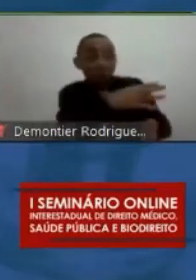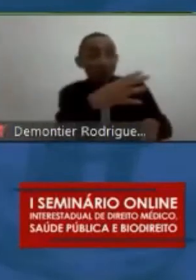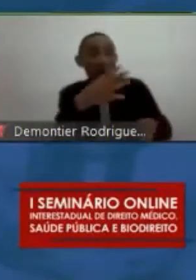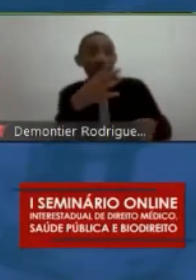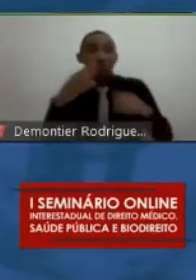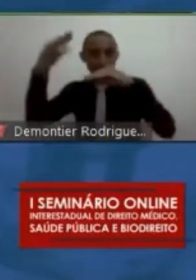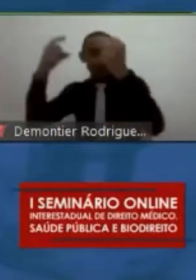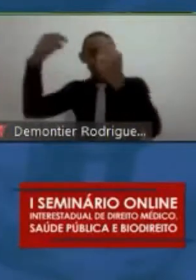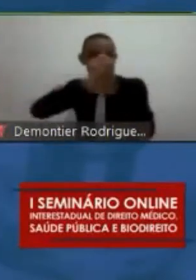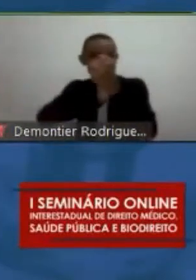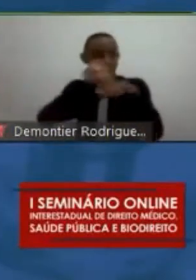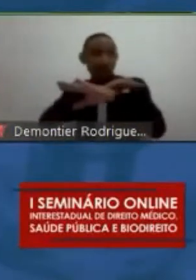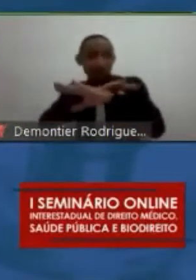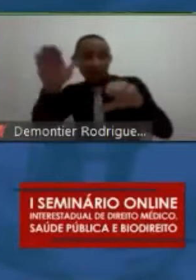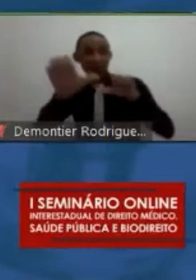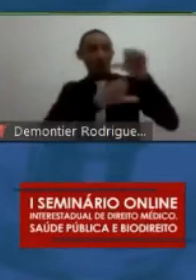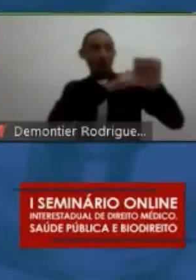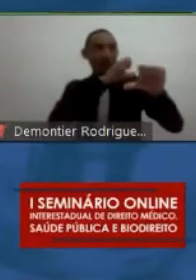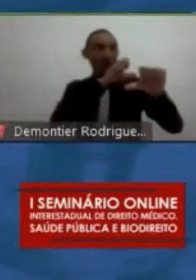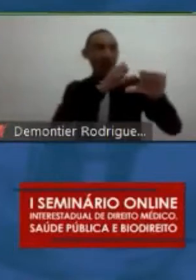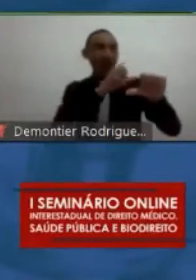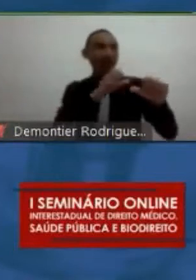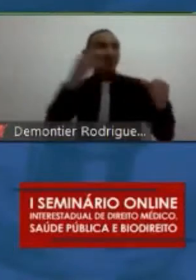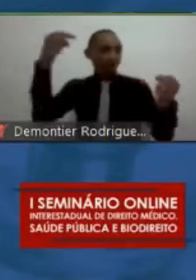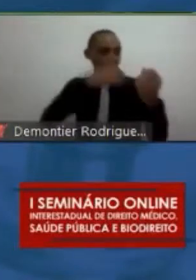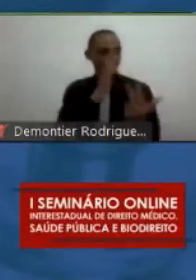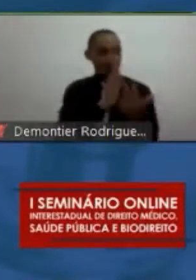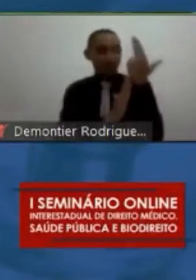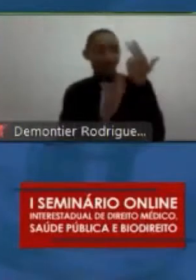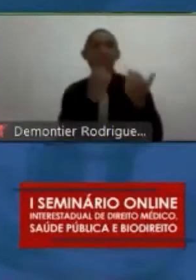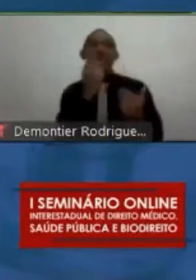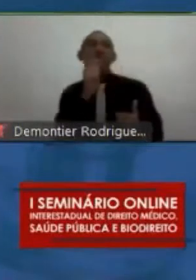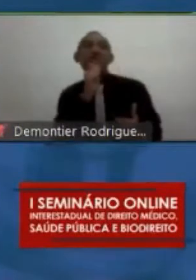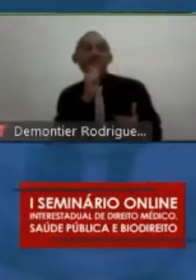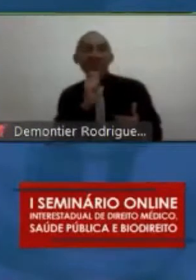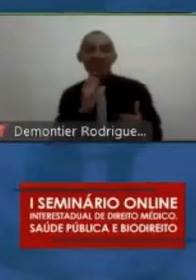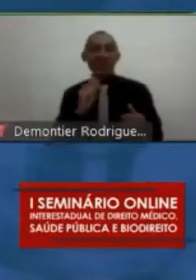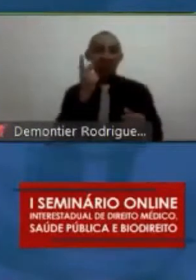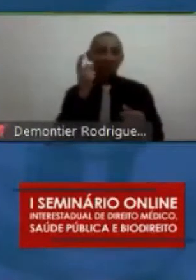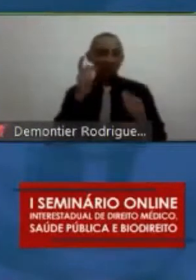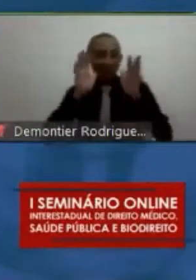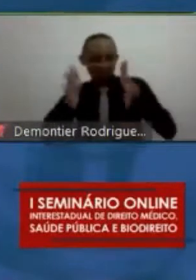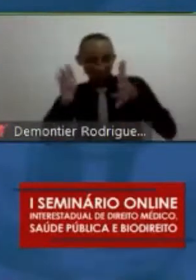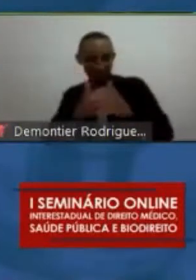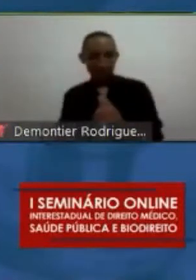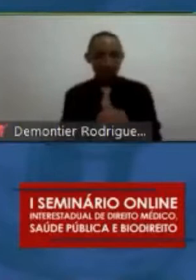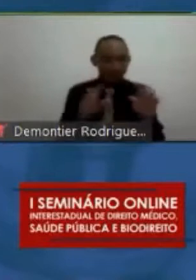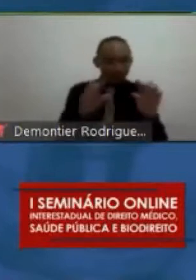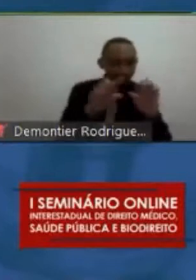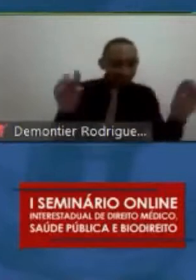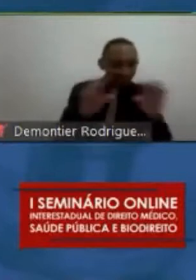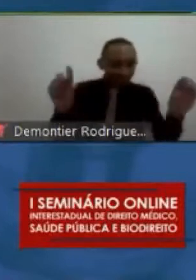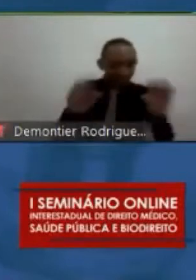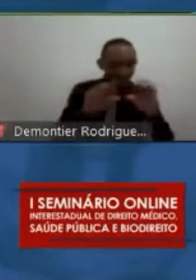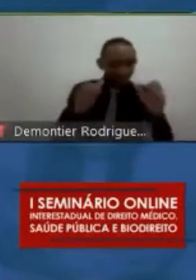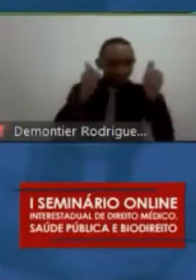dessa mudança de hábitos, por assim dizer, em relação. Eu gosto muito dessa frase final que está no canto inferior do